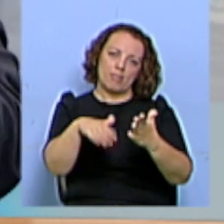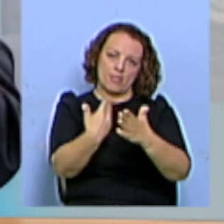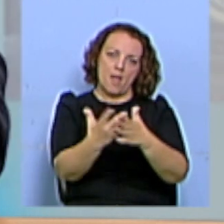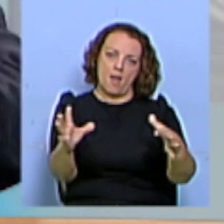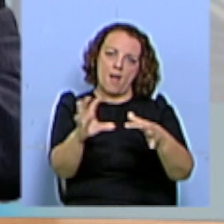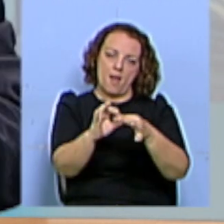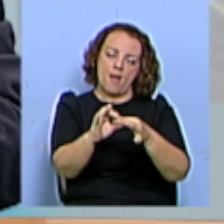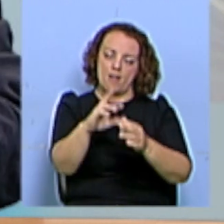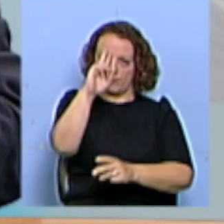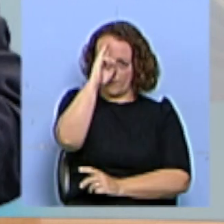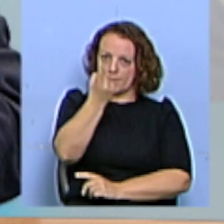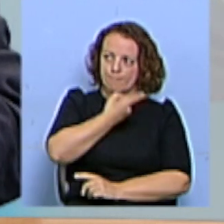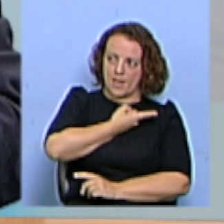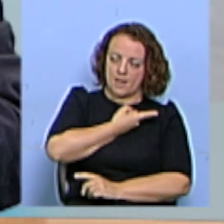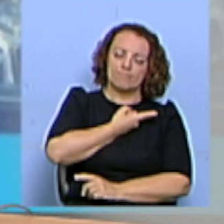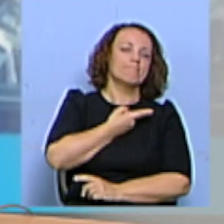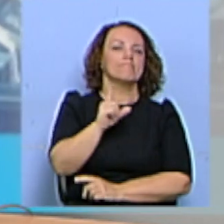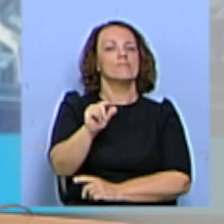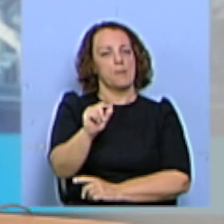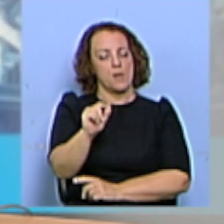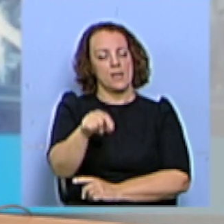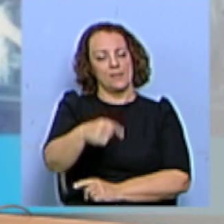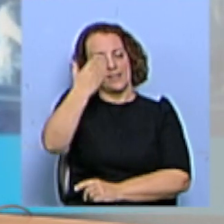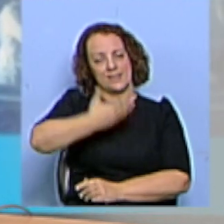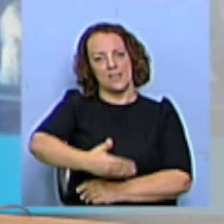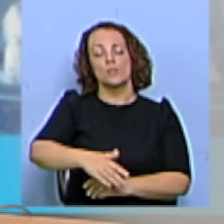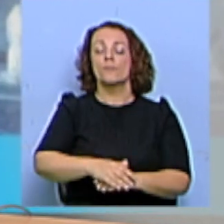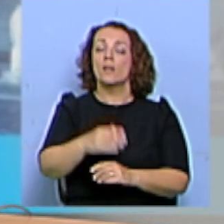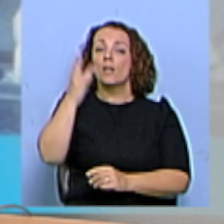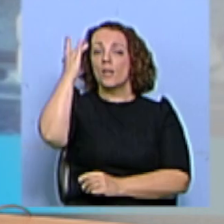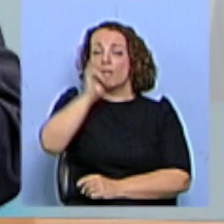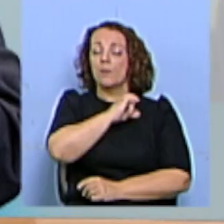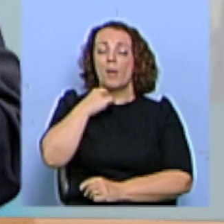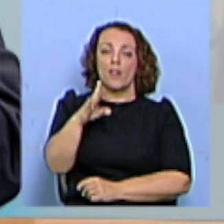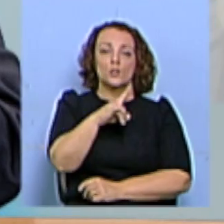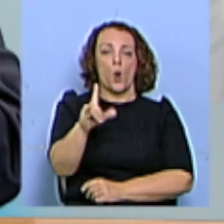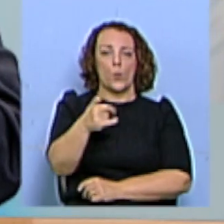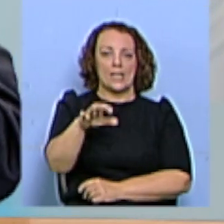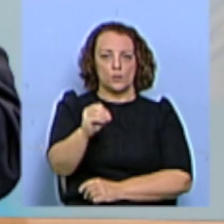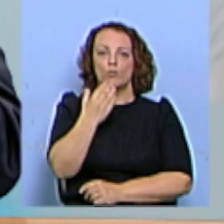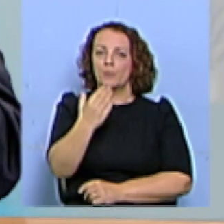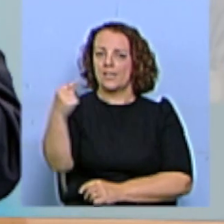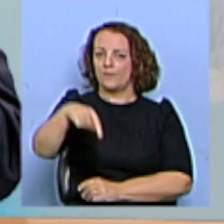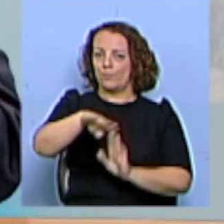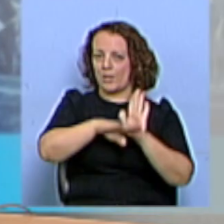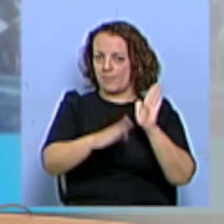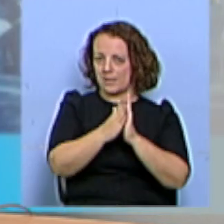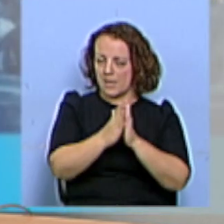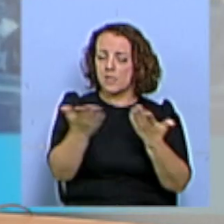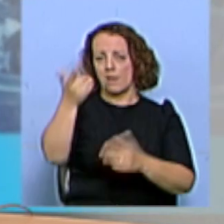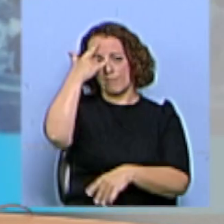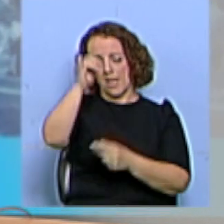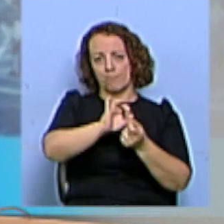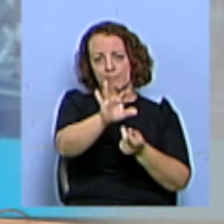nos empenharmos. Uma mensagem, sem dúvida, também para estes dias. Padre João Lourenço, agradeço ter estado aqui no programa Eclésia e ficam essas sugestões